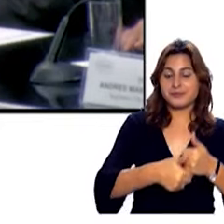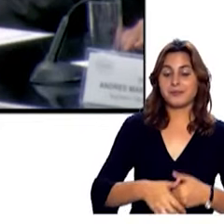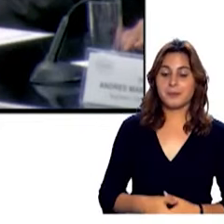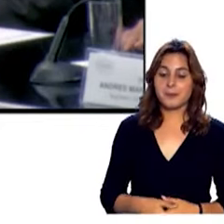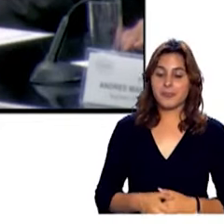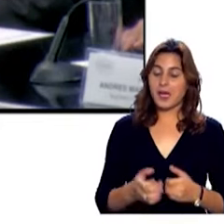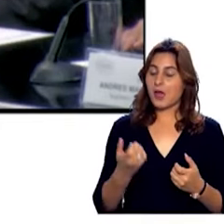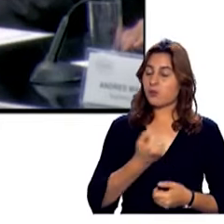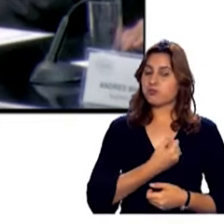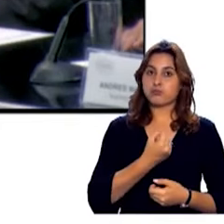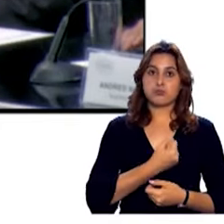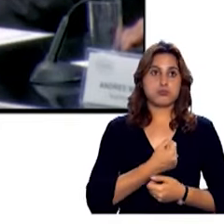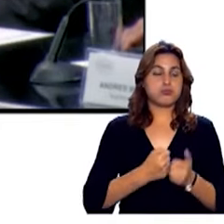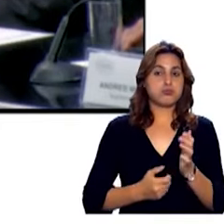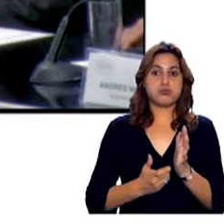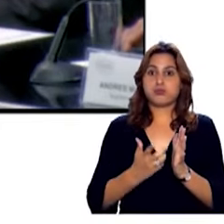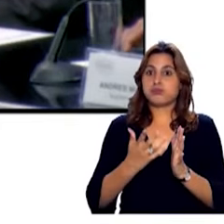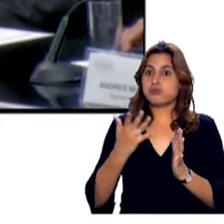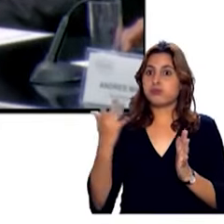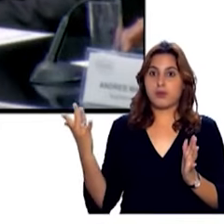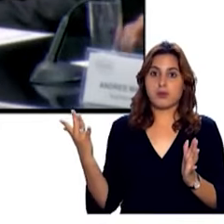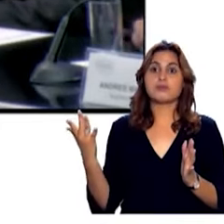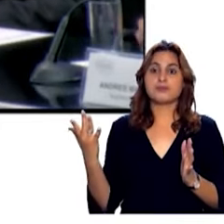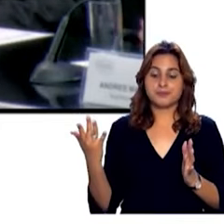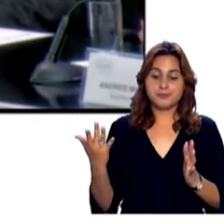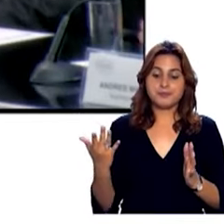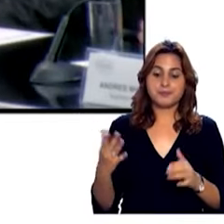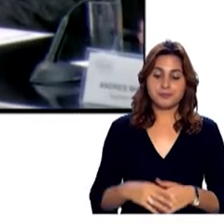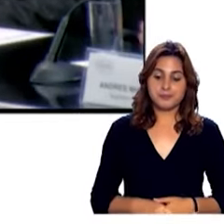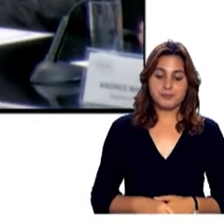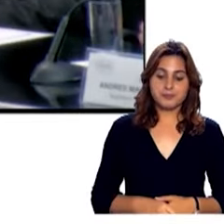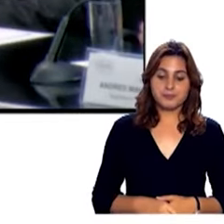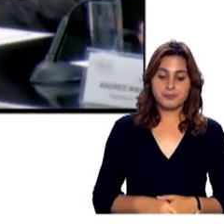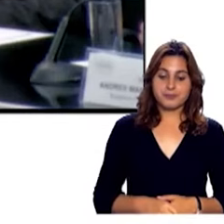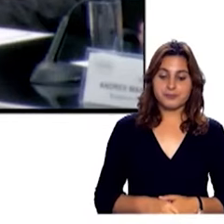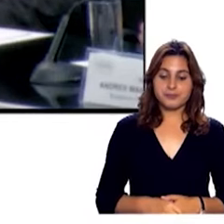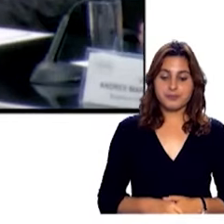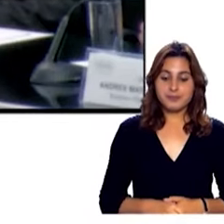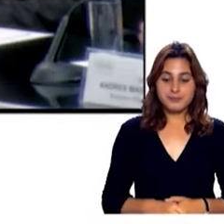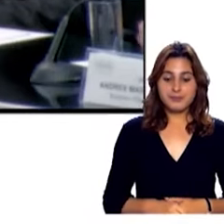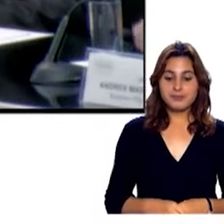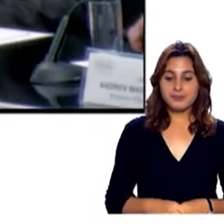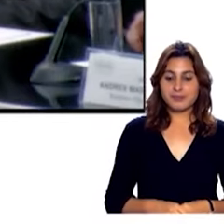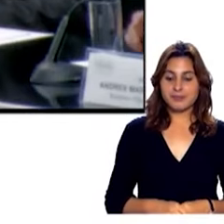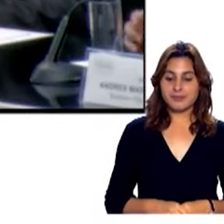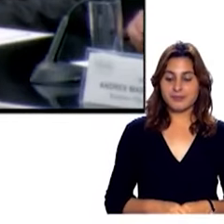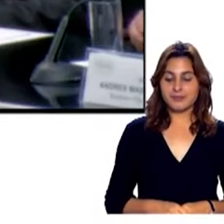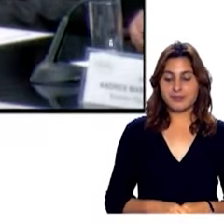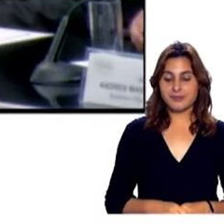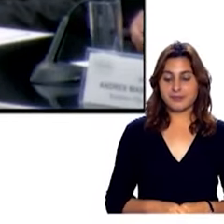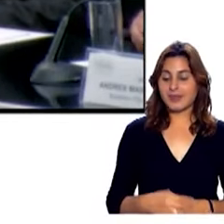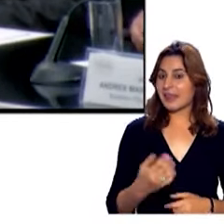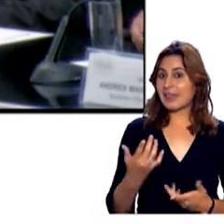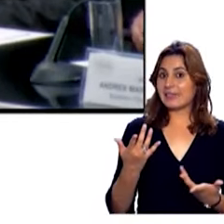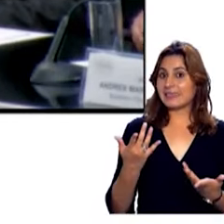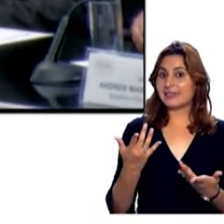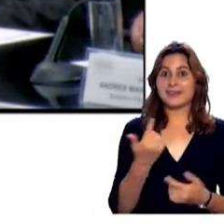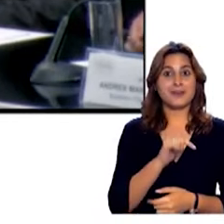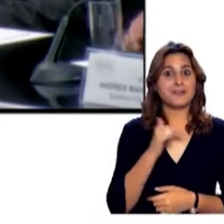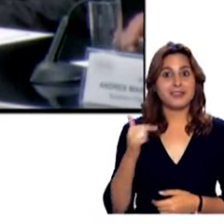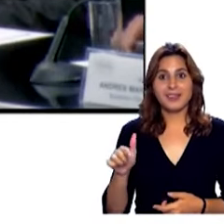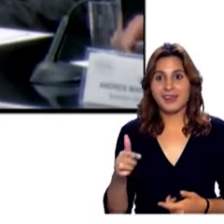grande de servidores que o apoia missão nenhum ele não tem nenhum servidor